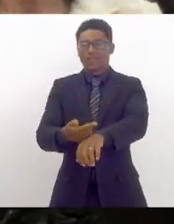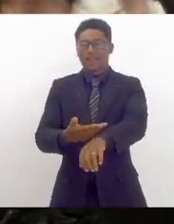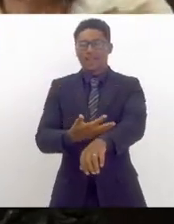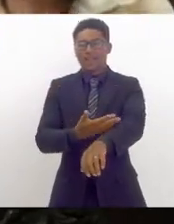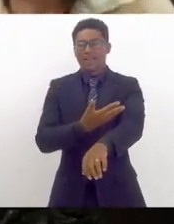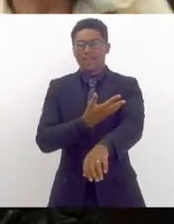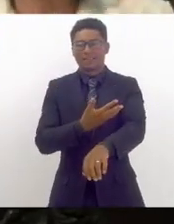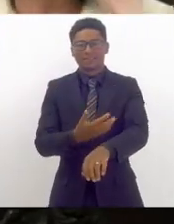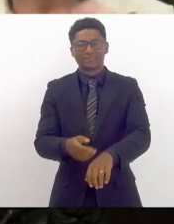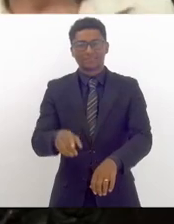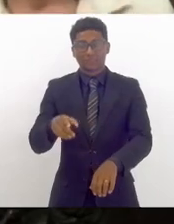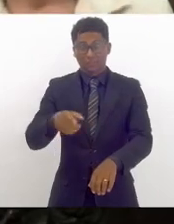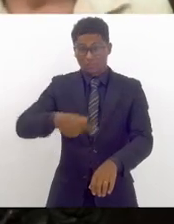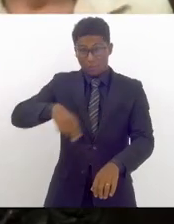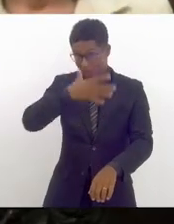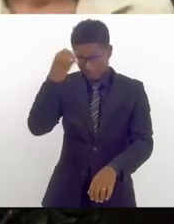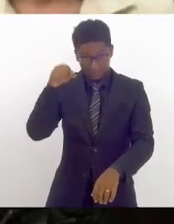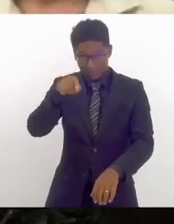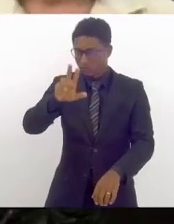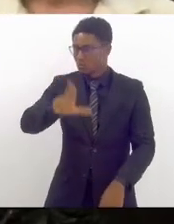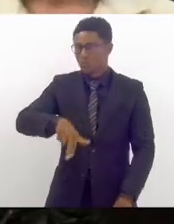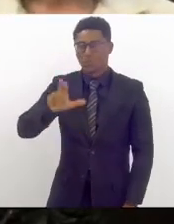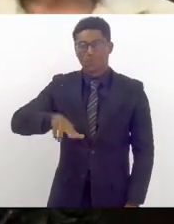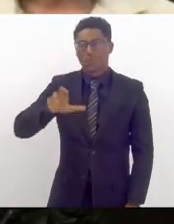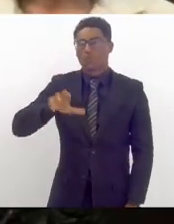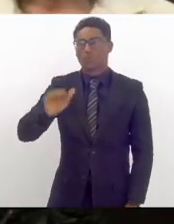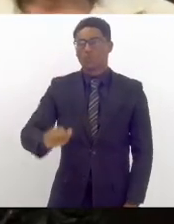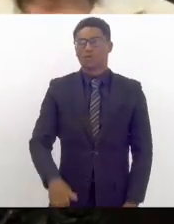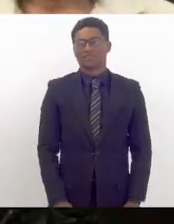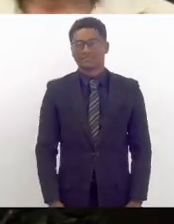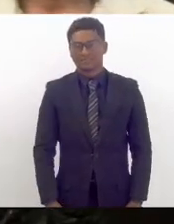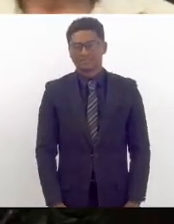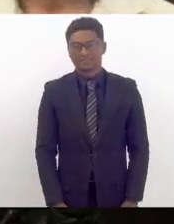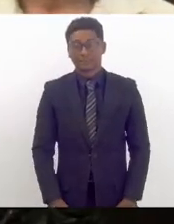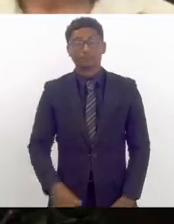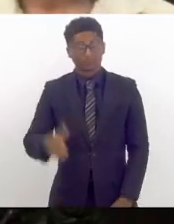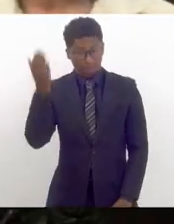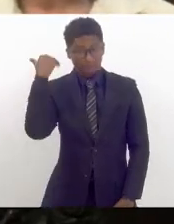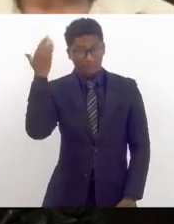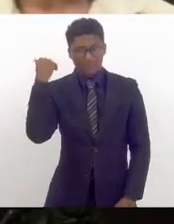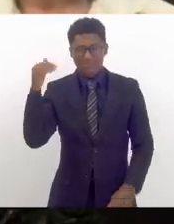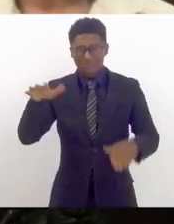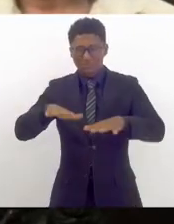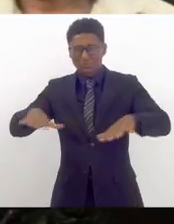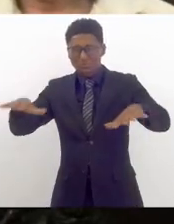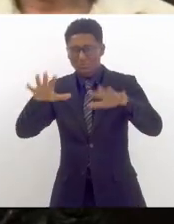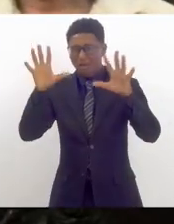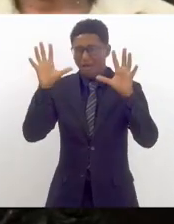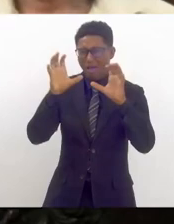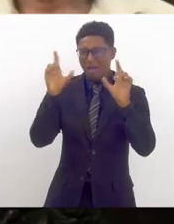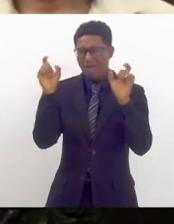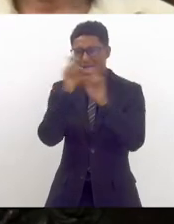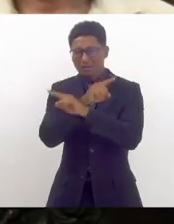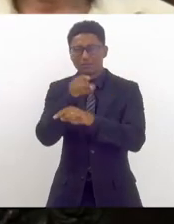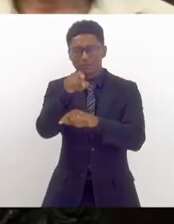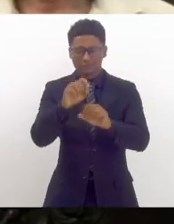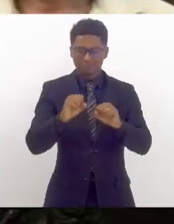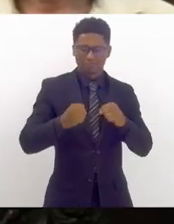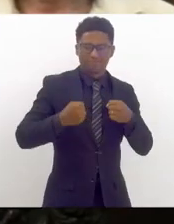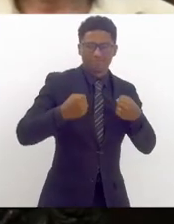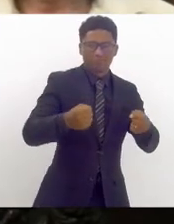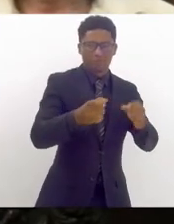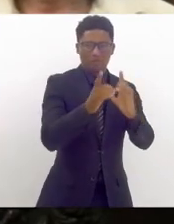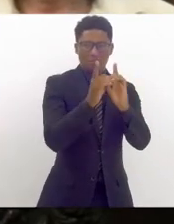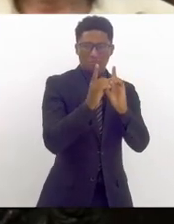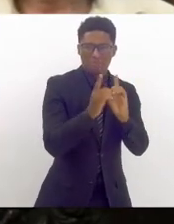nunca será esquecido, pode estar certo disso. Em tempos de obscurantismo, você mostrou como é possível avançar na democracia. E essa nós